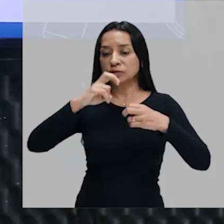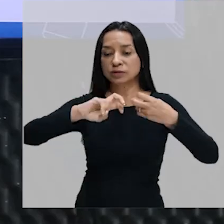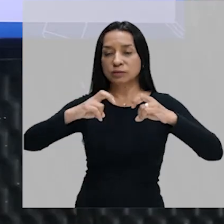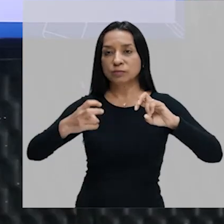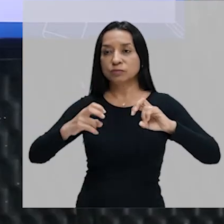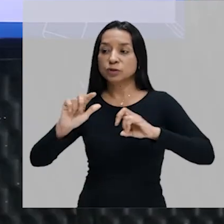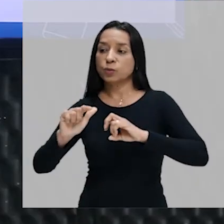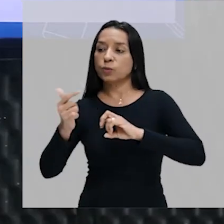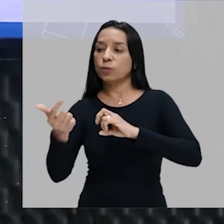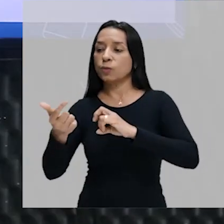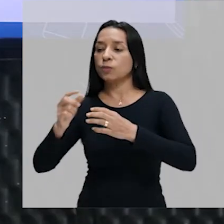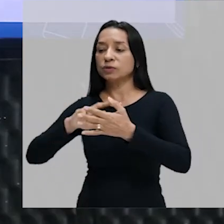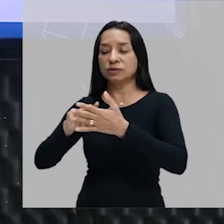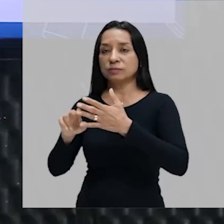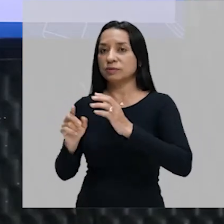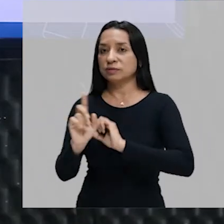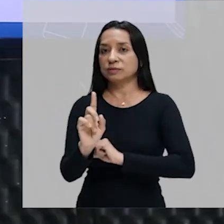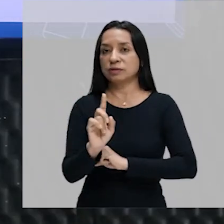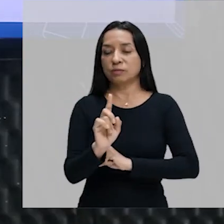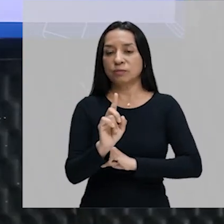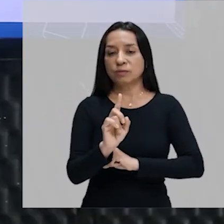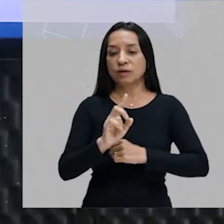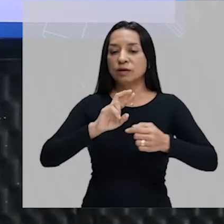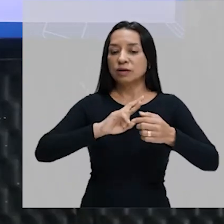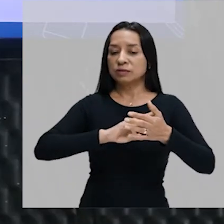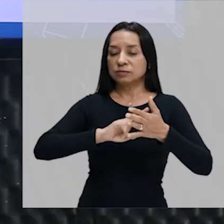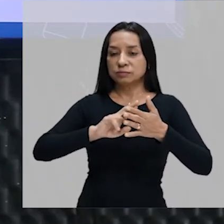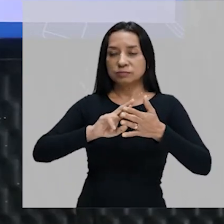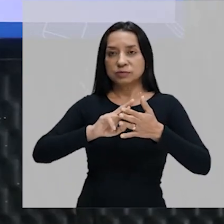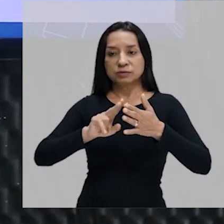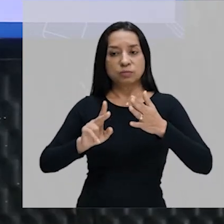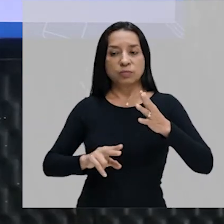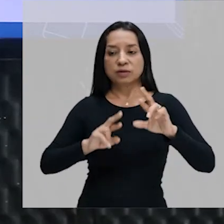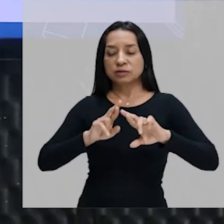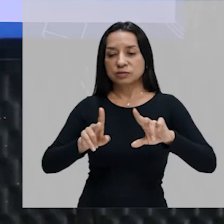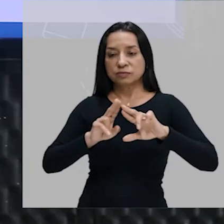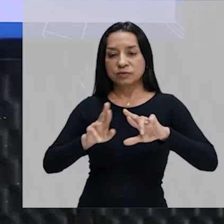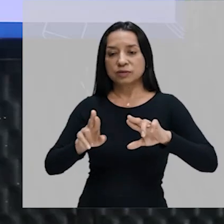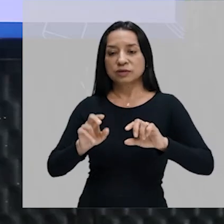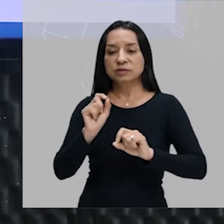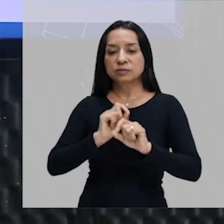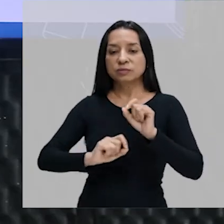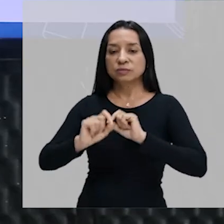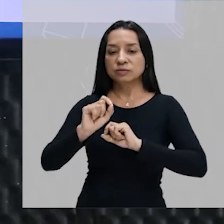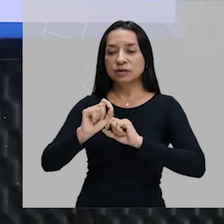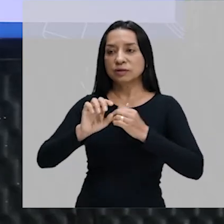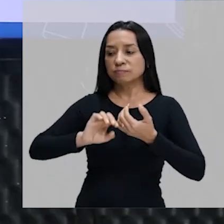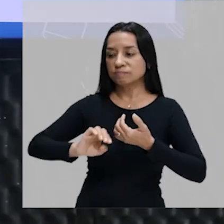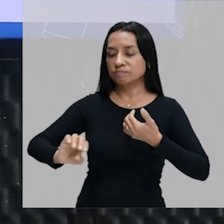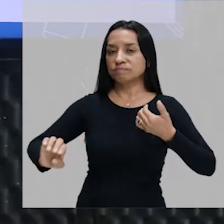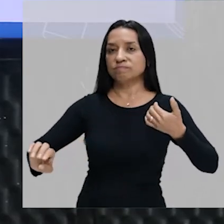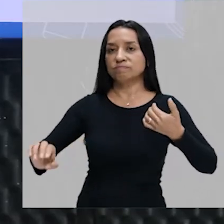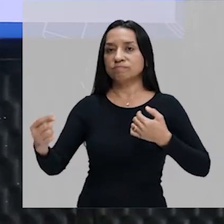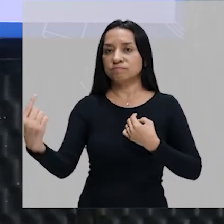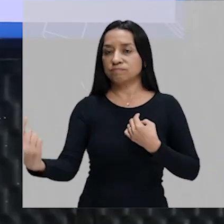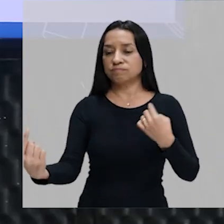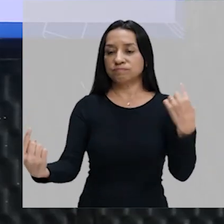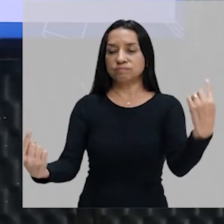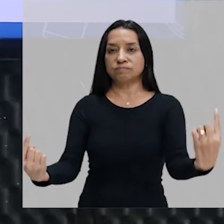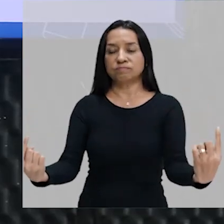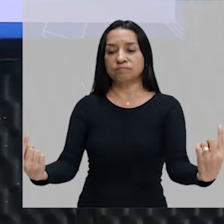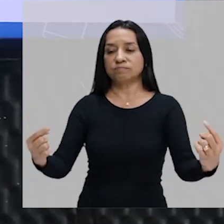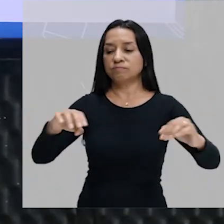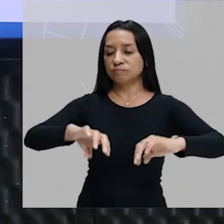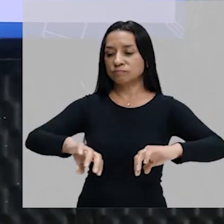Então, ele diz que indivíduos de espécies diferentes são reprodutivamente isolados. Não